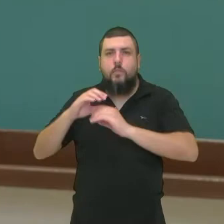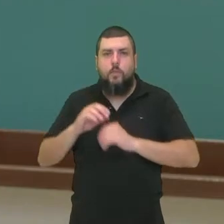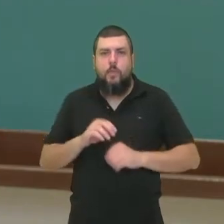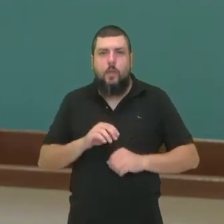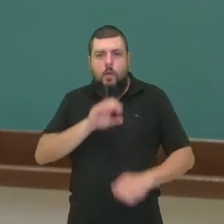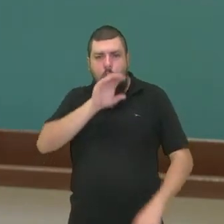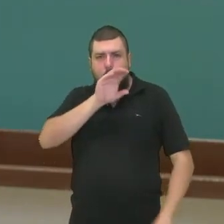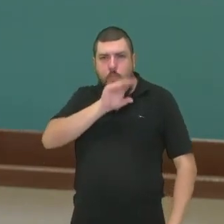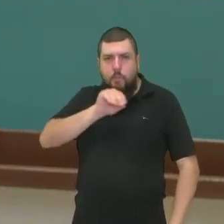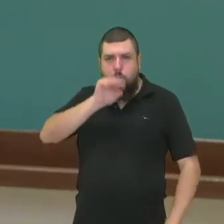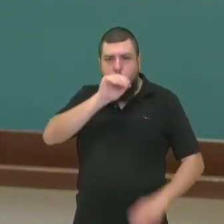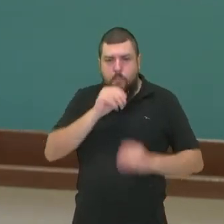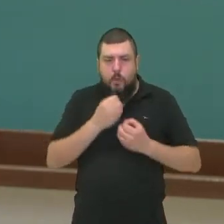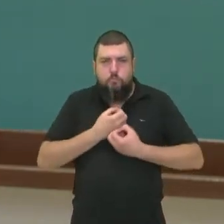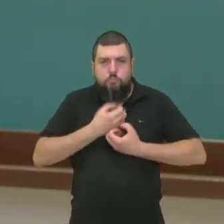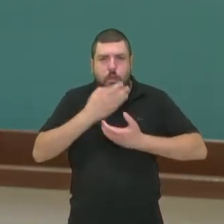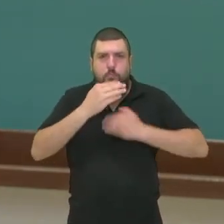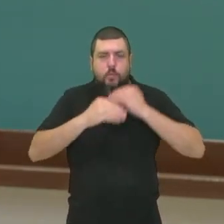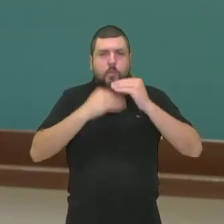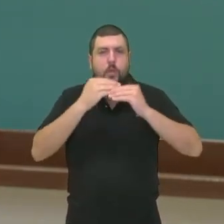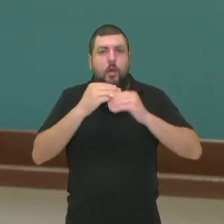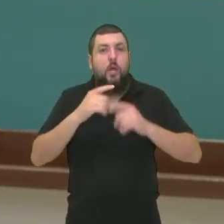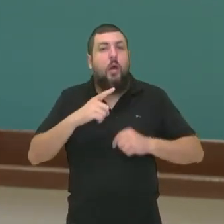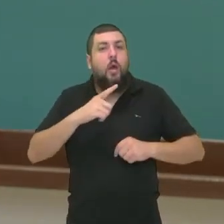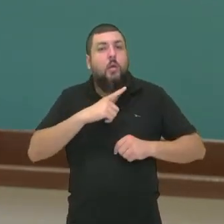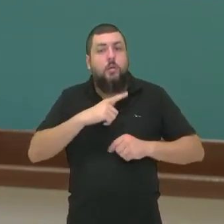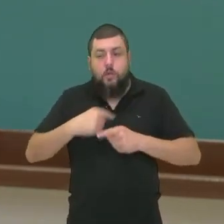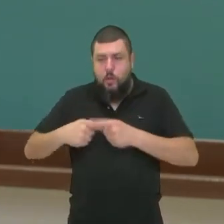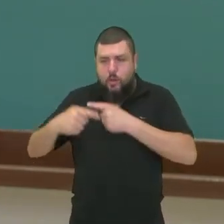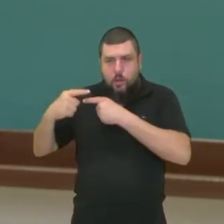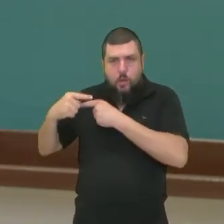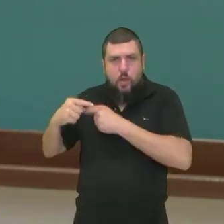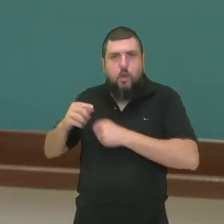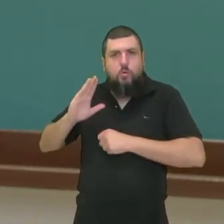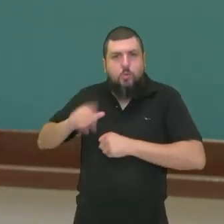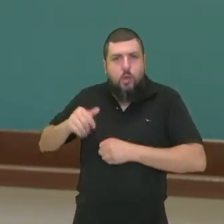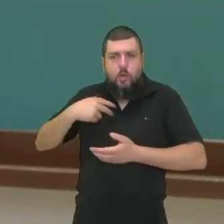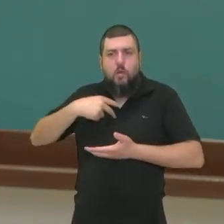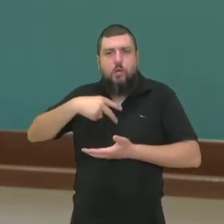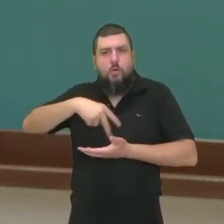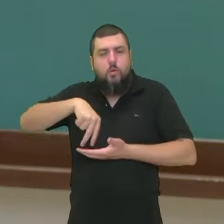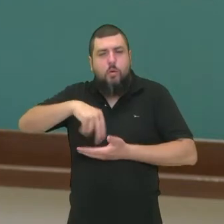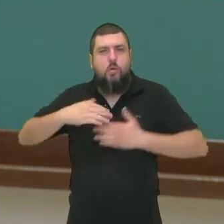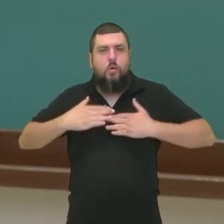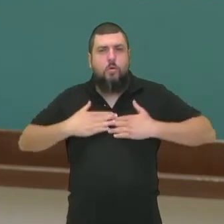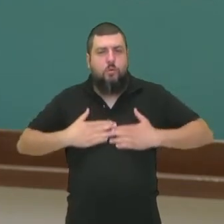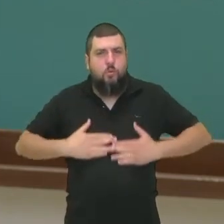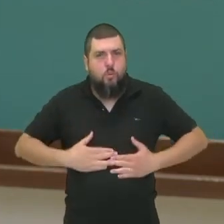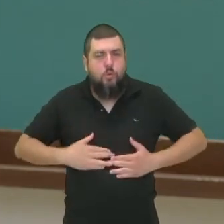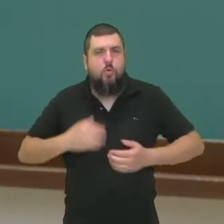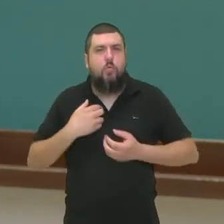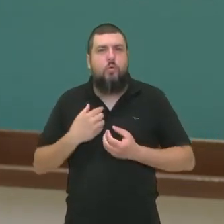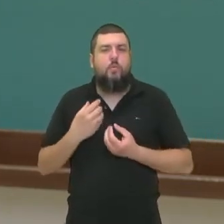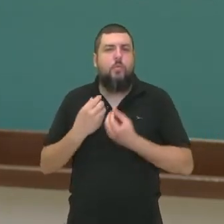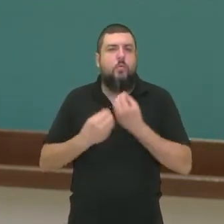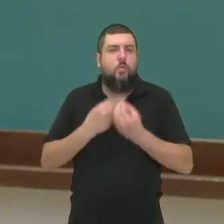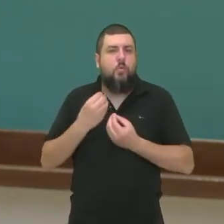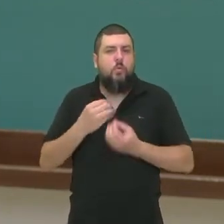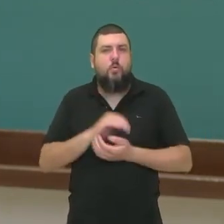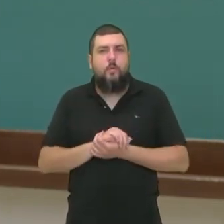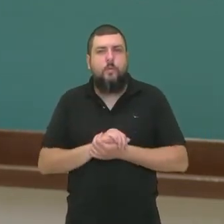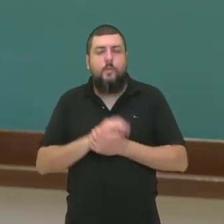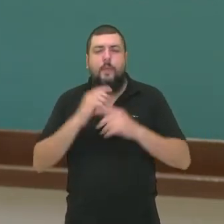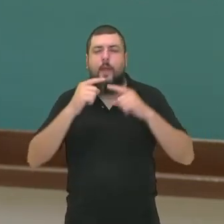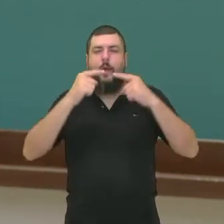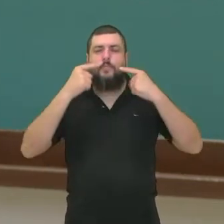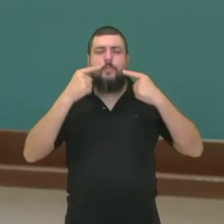ali, movendo o seu corpo, produzindo sons para se comunicar, para se aproximar da caça. Então a dança e a música já